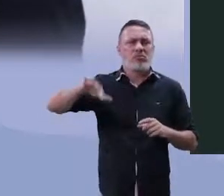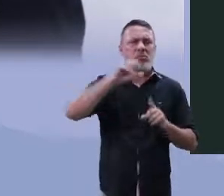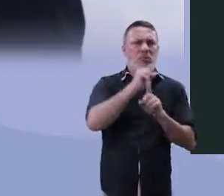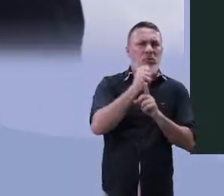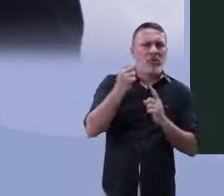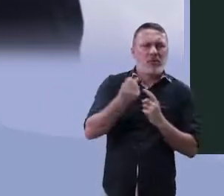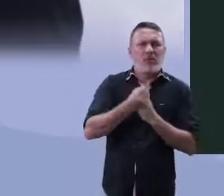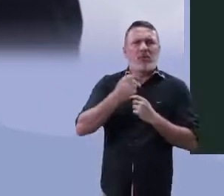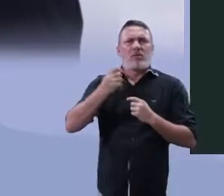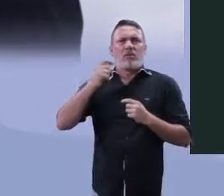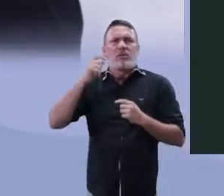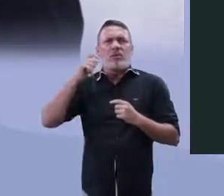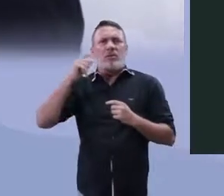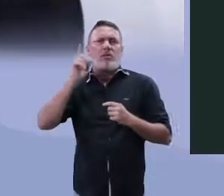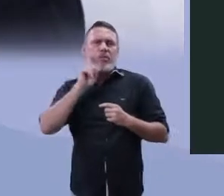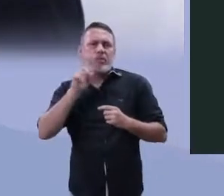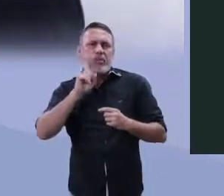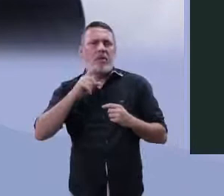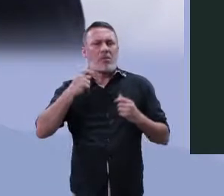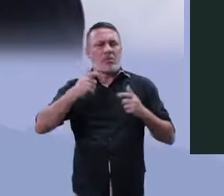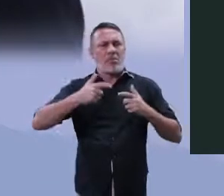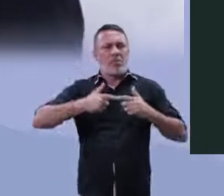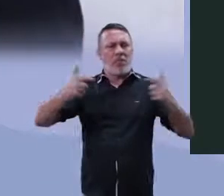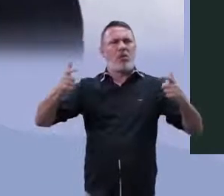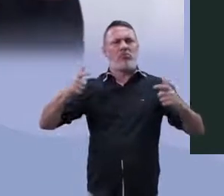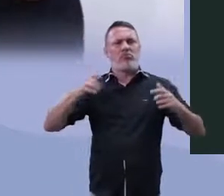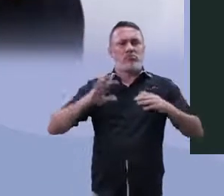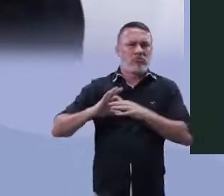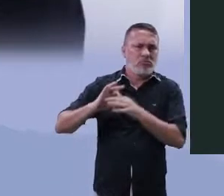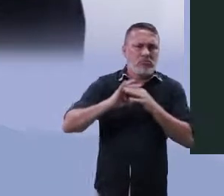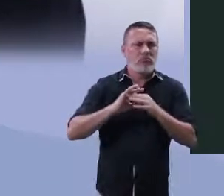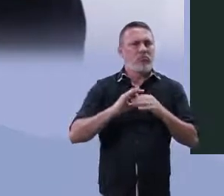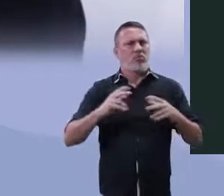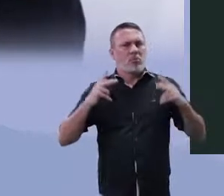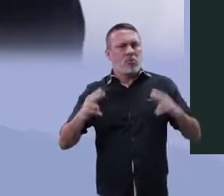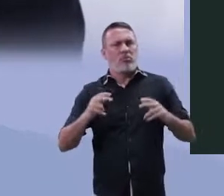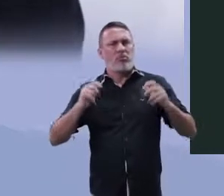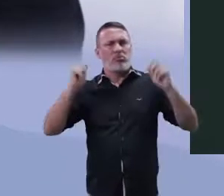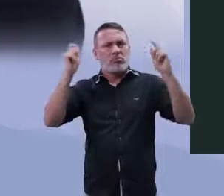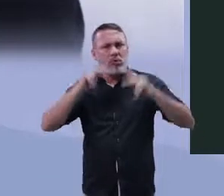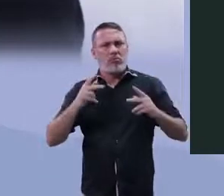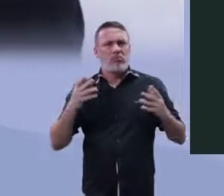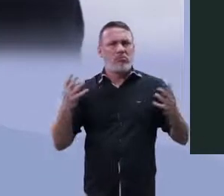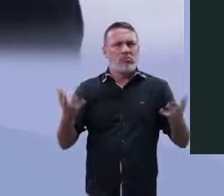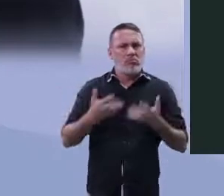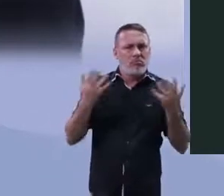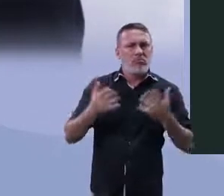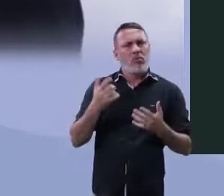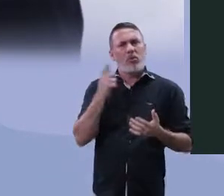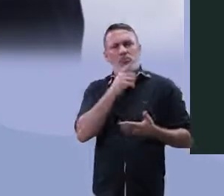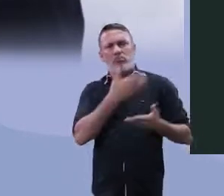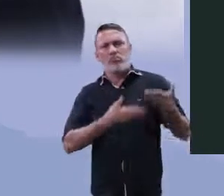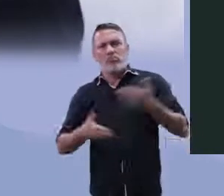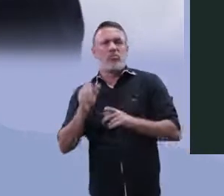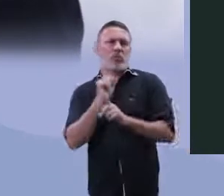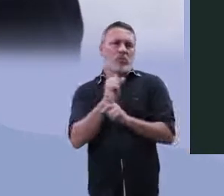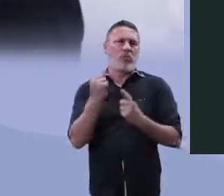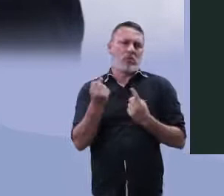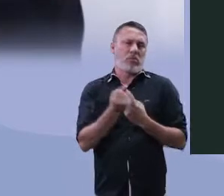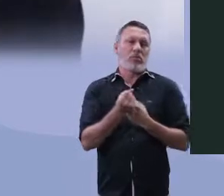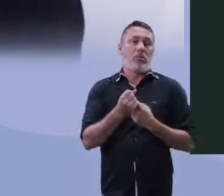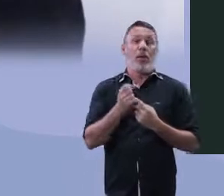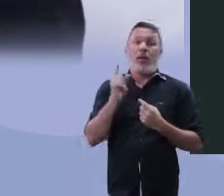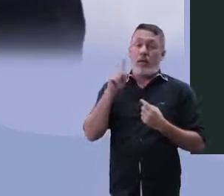dos negros vão sentar com os filhos dos brancos em uma grande confraternização, né, assim, promover essa